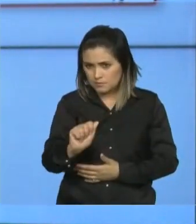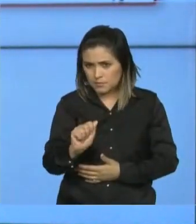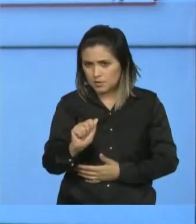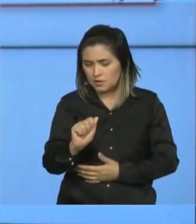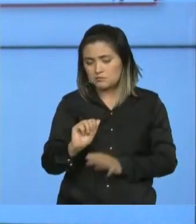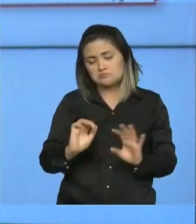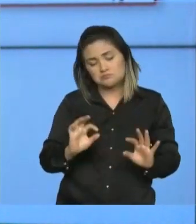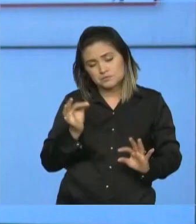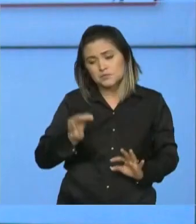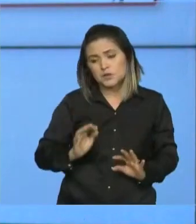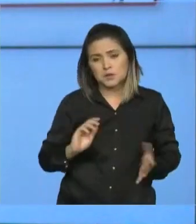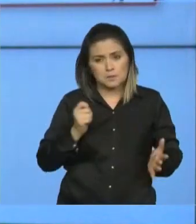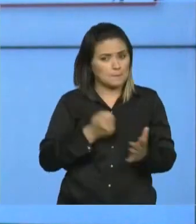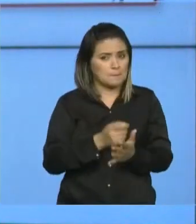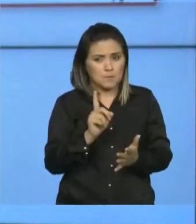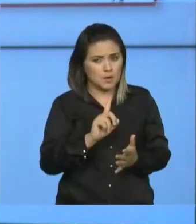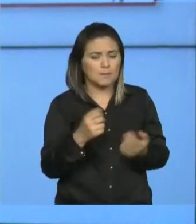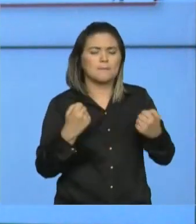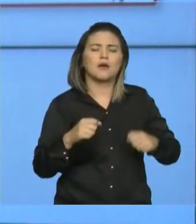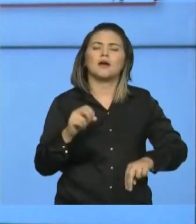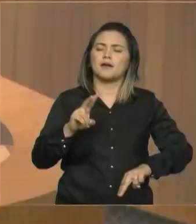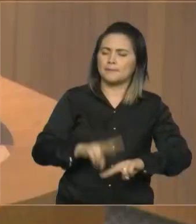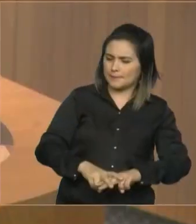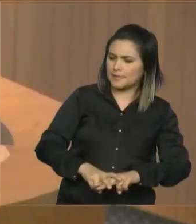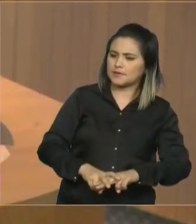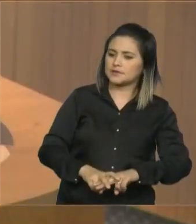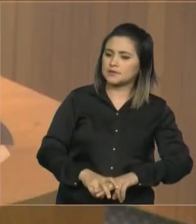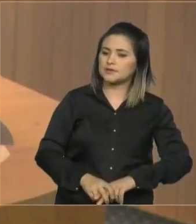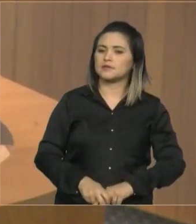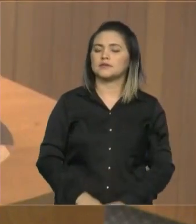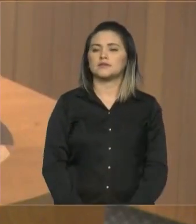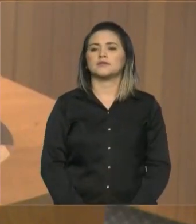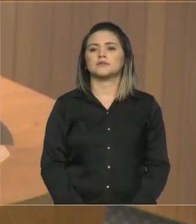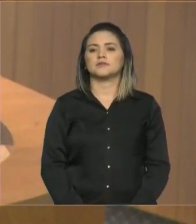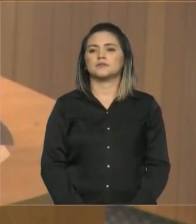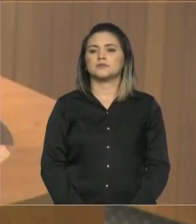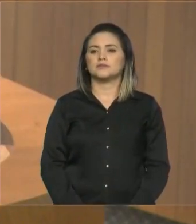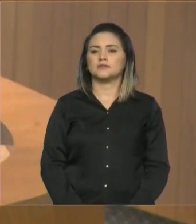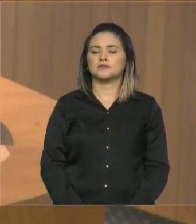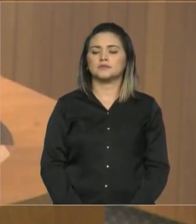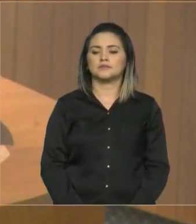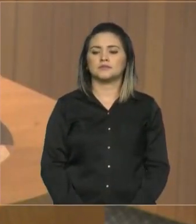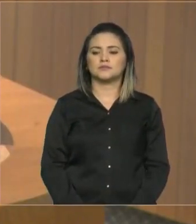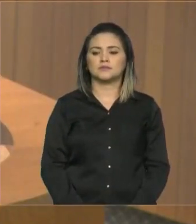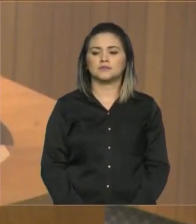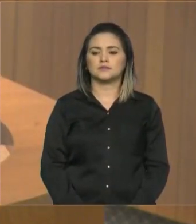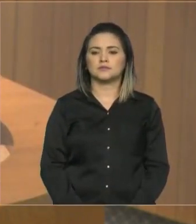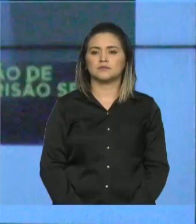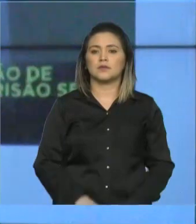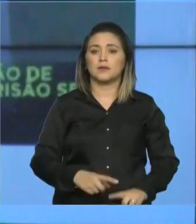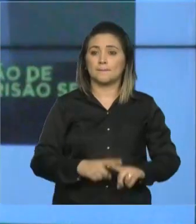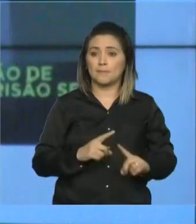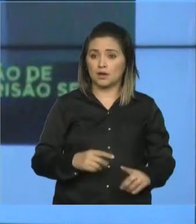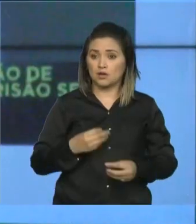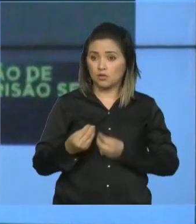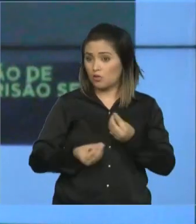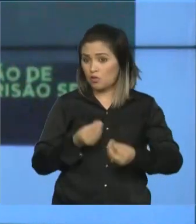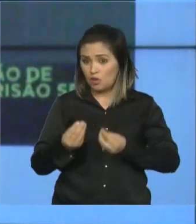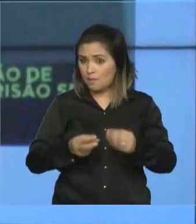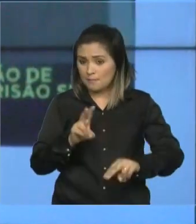pagou, tem que prender, mas a forma que foi conduzida é o que a gente vai ver agora.